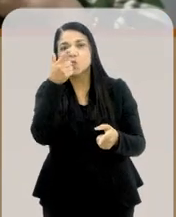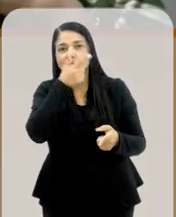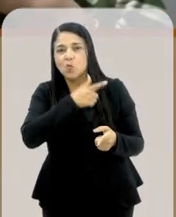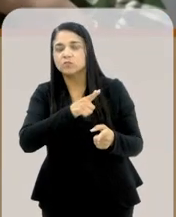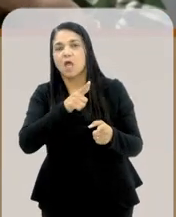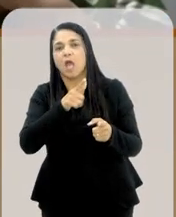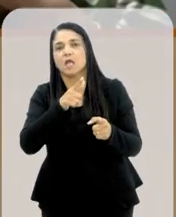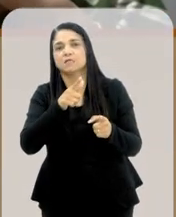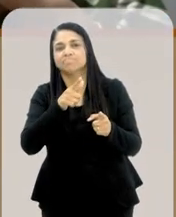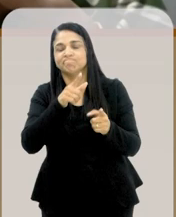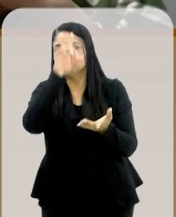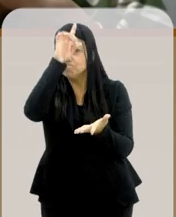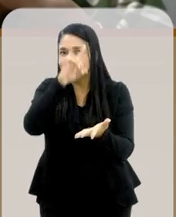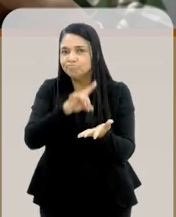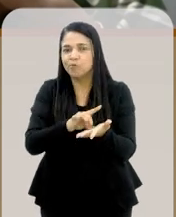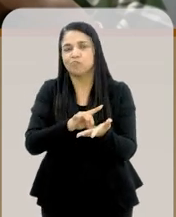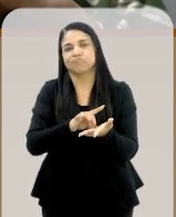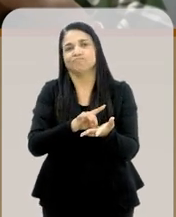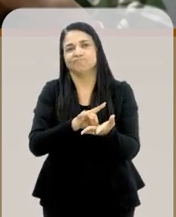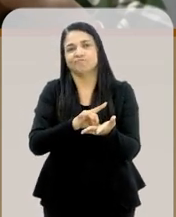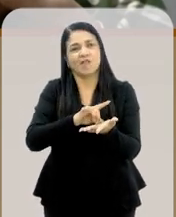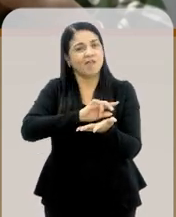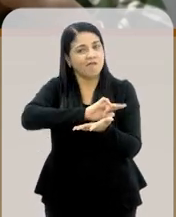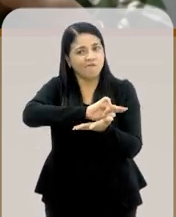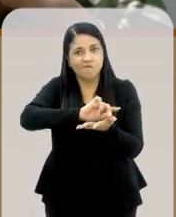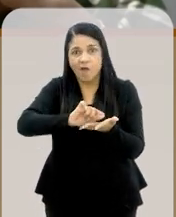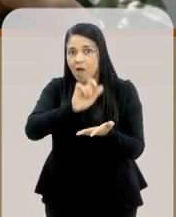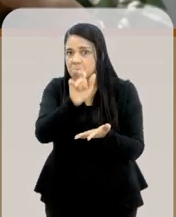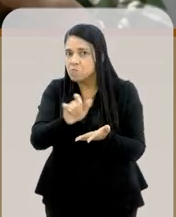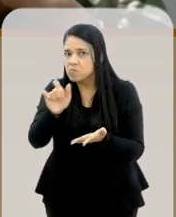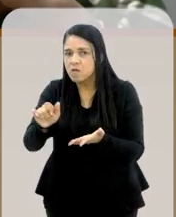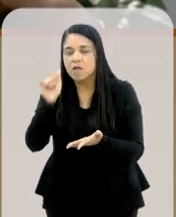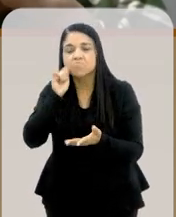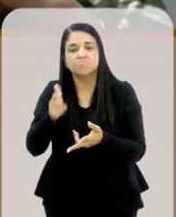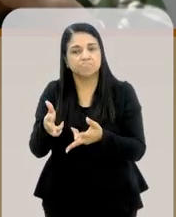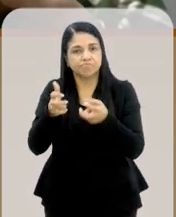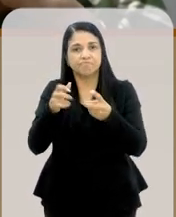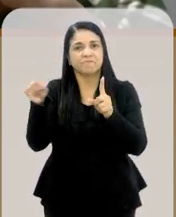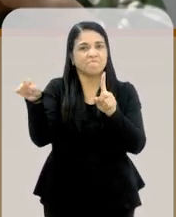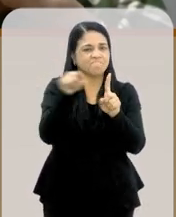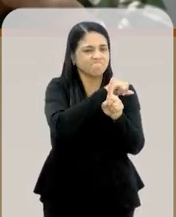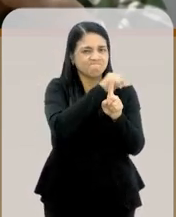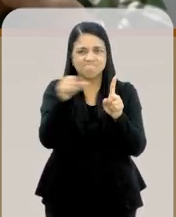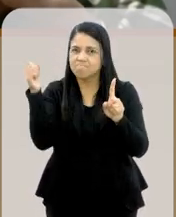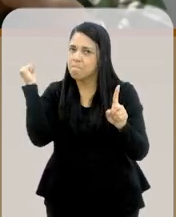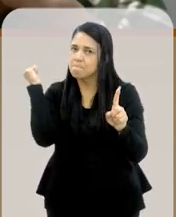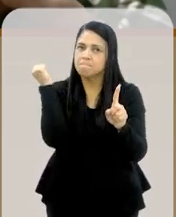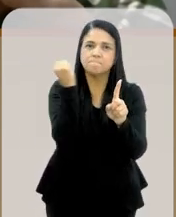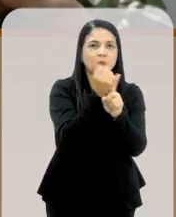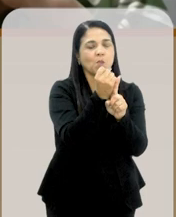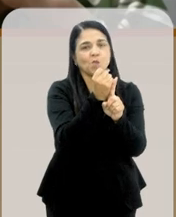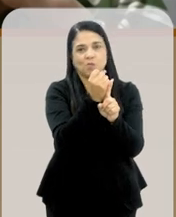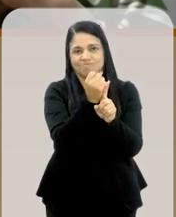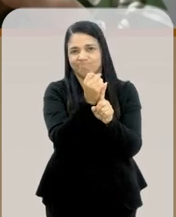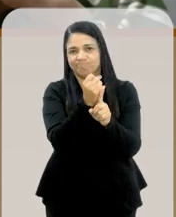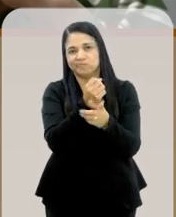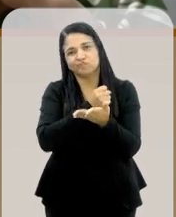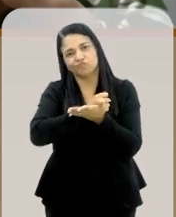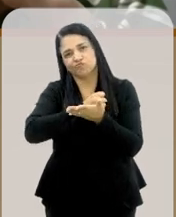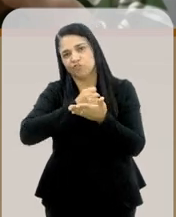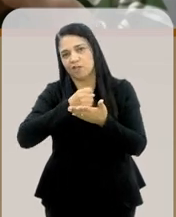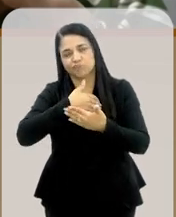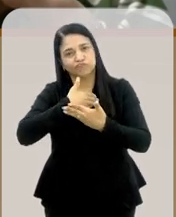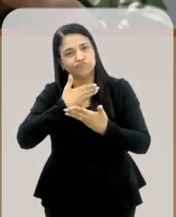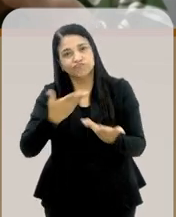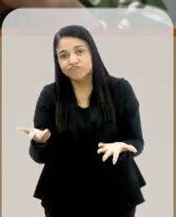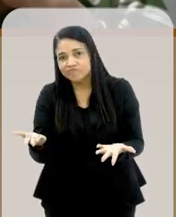aí conseguem, infelizmente, concretizar, em vários casos a gente vê isso, concretizar um feminicídio e aí não tem